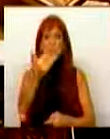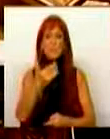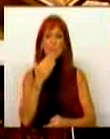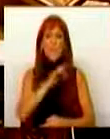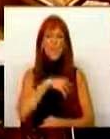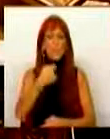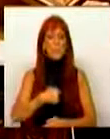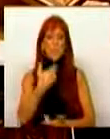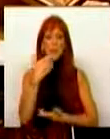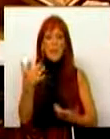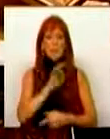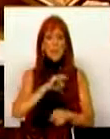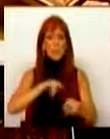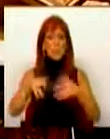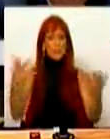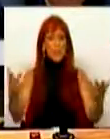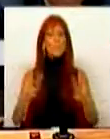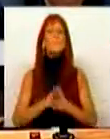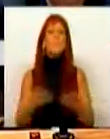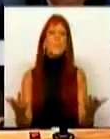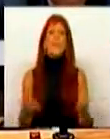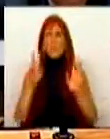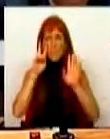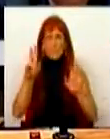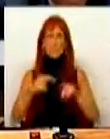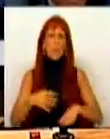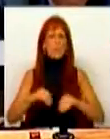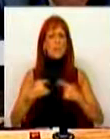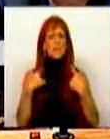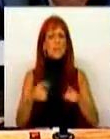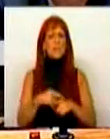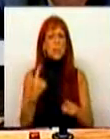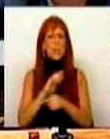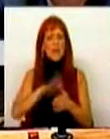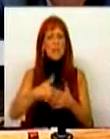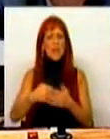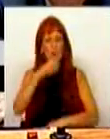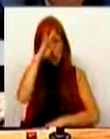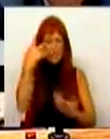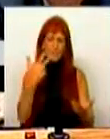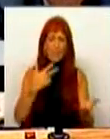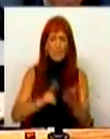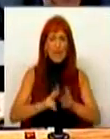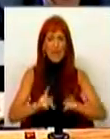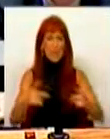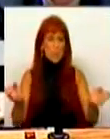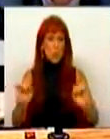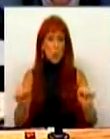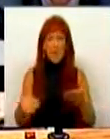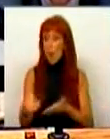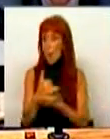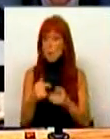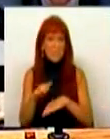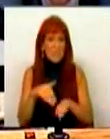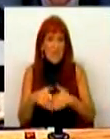Obrigado, Sr. Presidente. Muito obrigado, Sr. Deputado. Vamos ver, eu admito que tivesse muita coisa planeada. A verdade é que não havia recursos